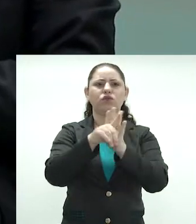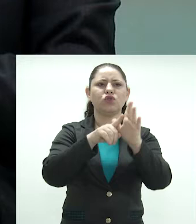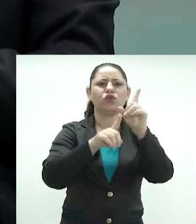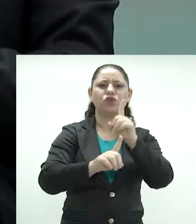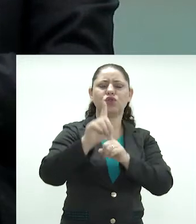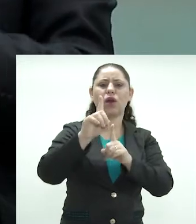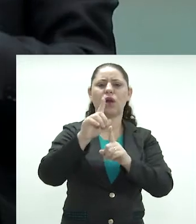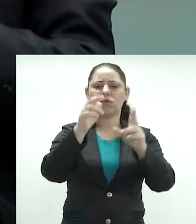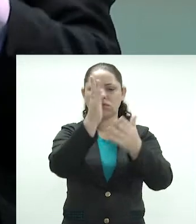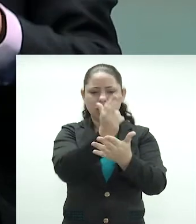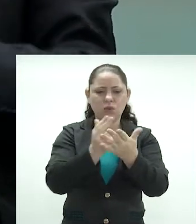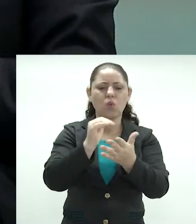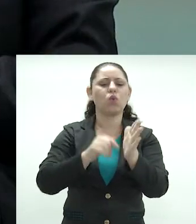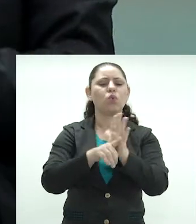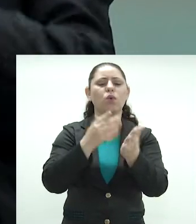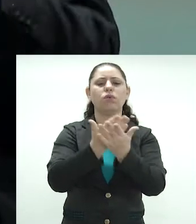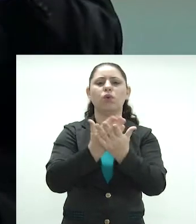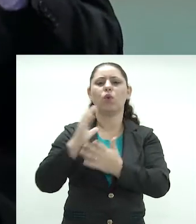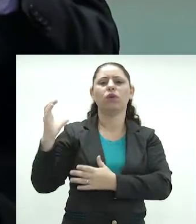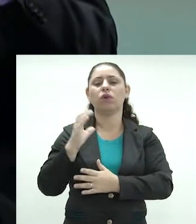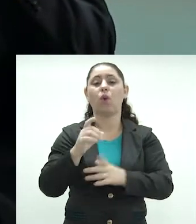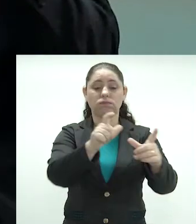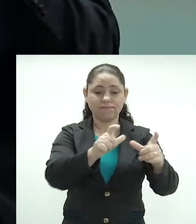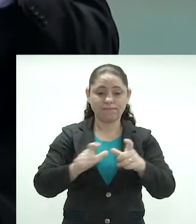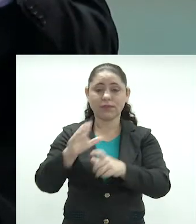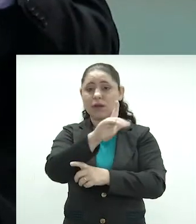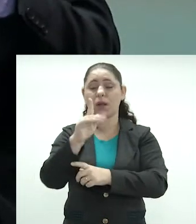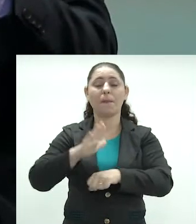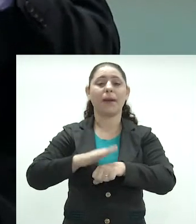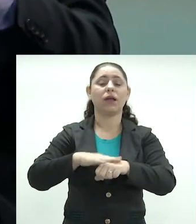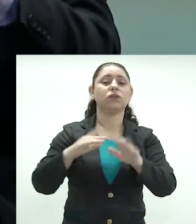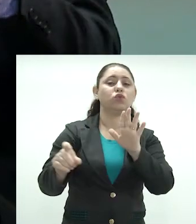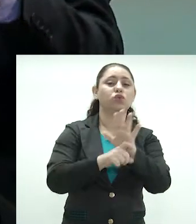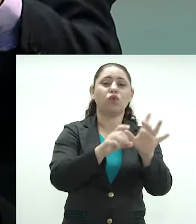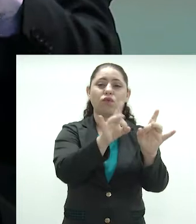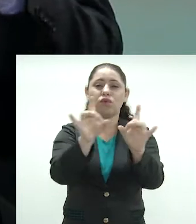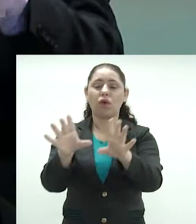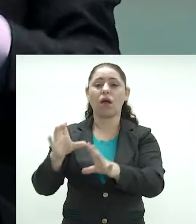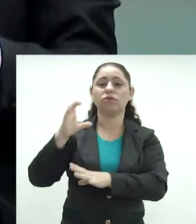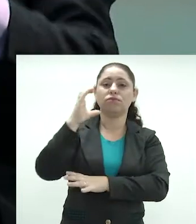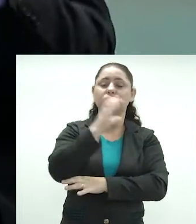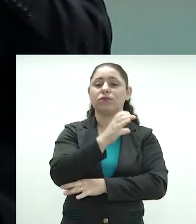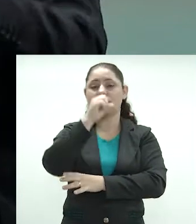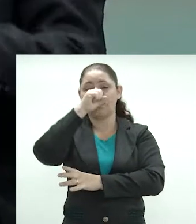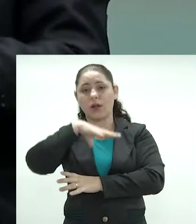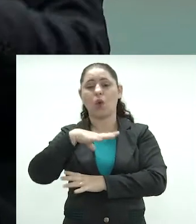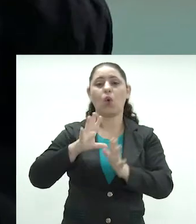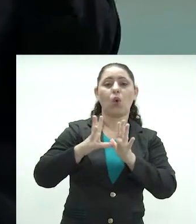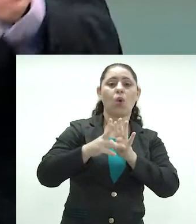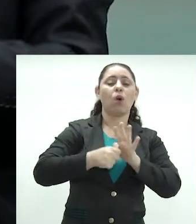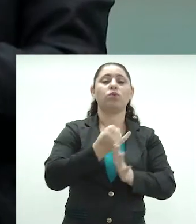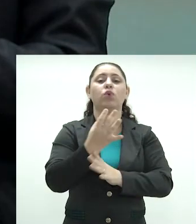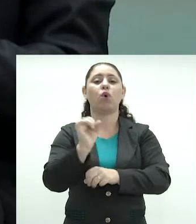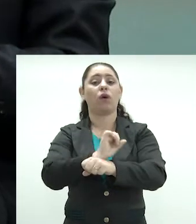funcional. Estatística de números, mapa do crime, onde está em Campo Grande, quais são as regiões que estão tendo maior tráfico de drogas, maior índice de